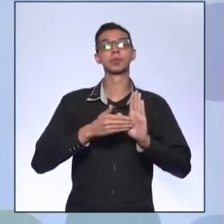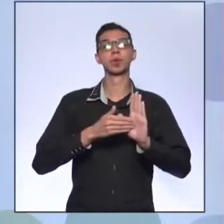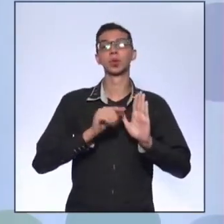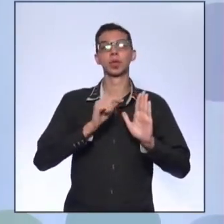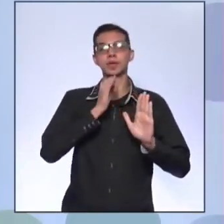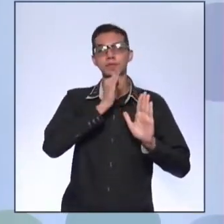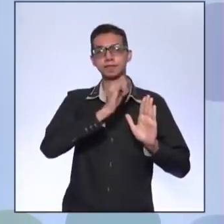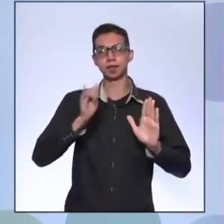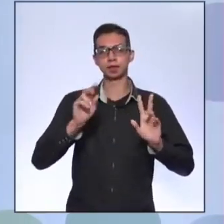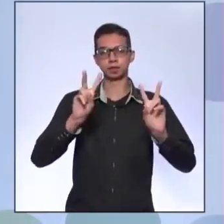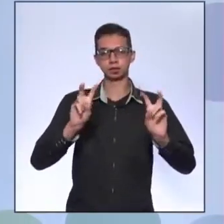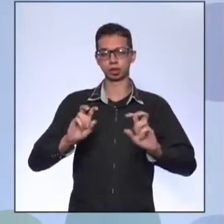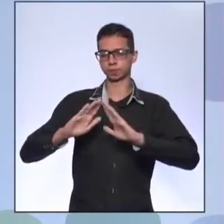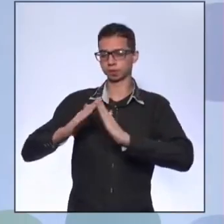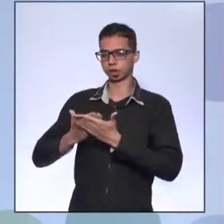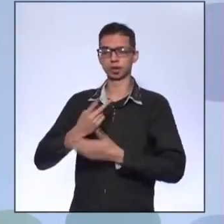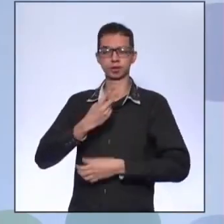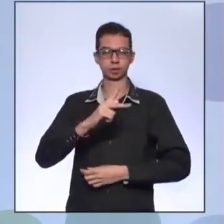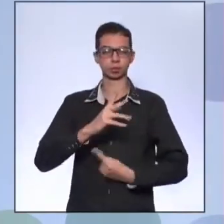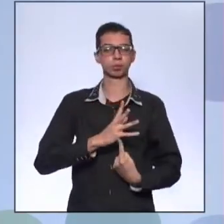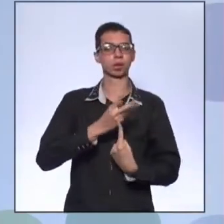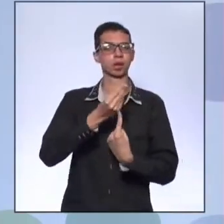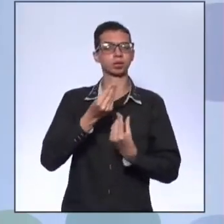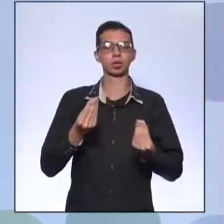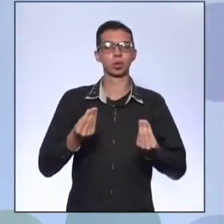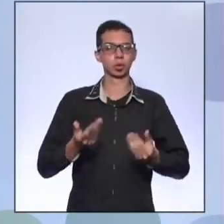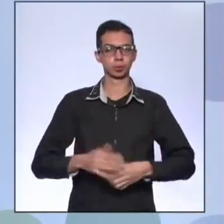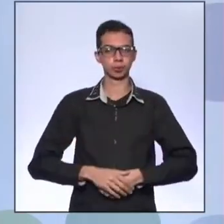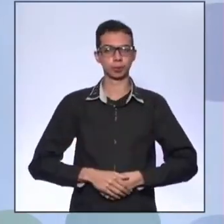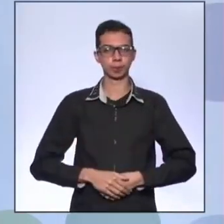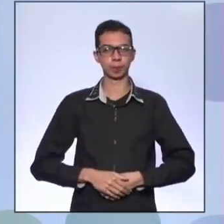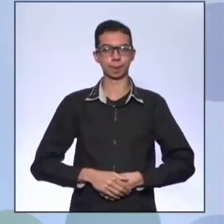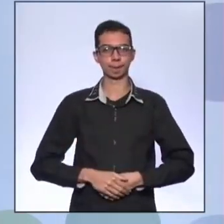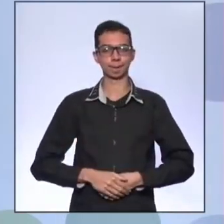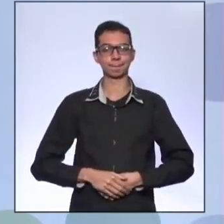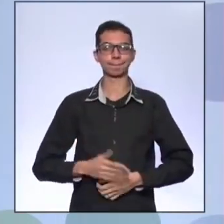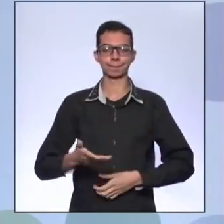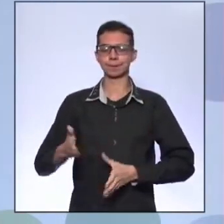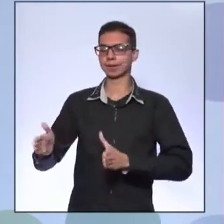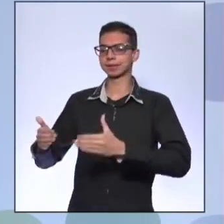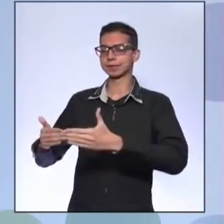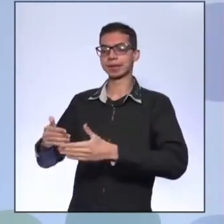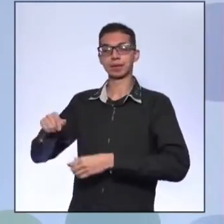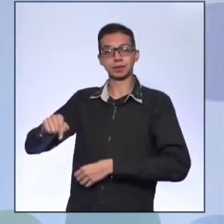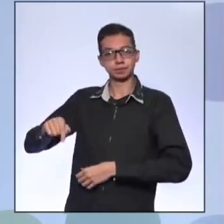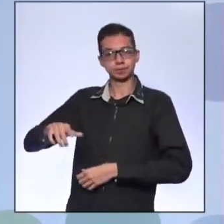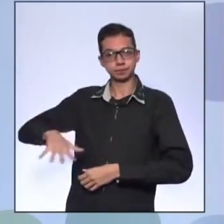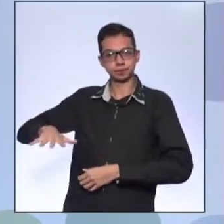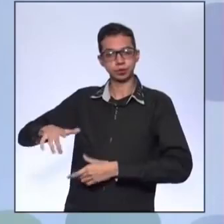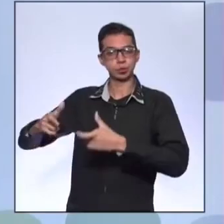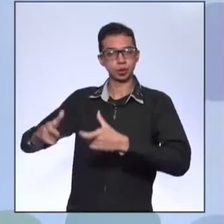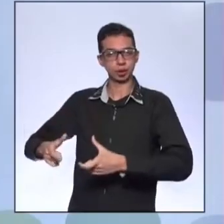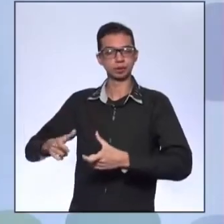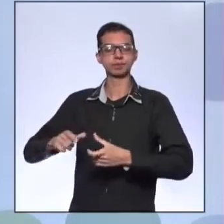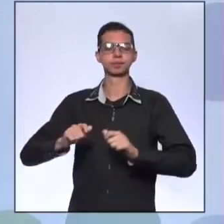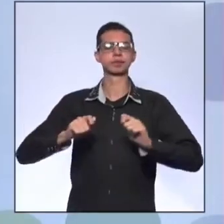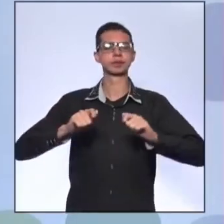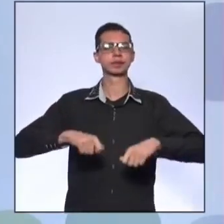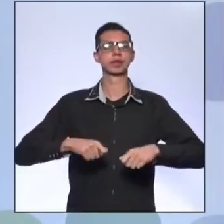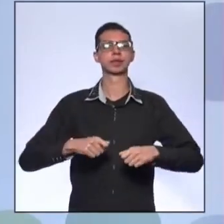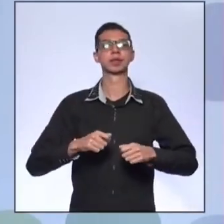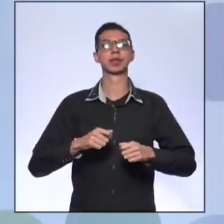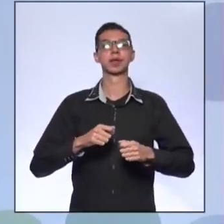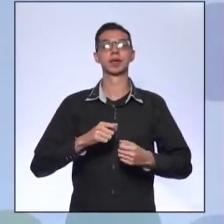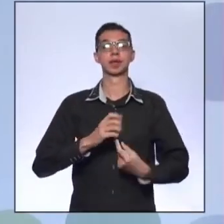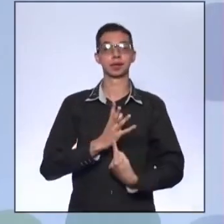na sua escola? A transformação desta sala desta salinha que está lá, numa obra de arte. Ou seja, a